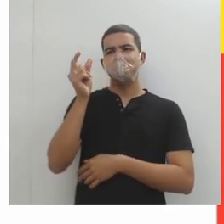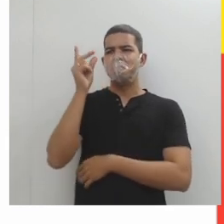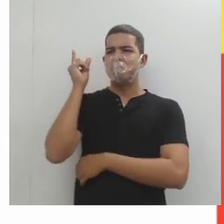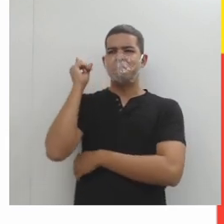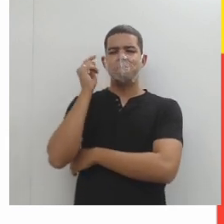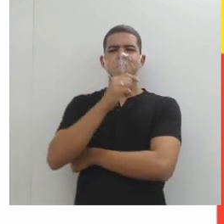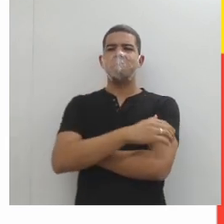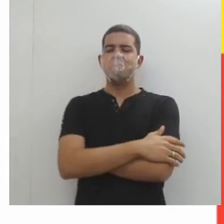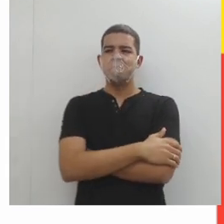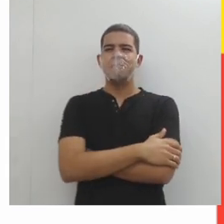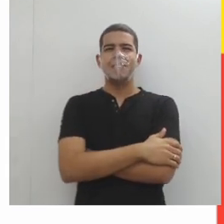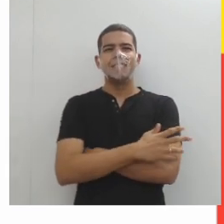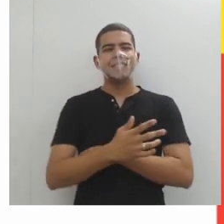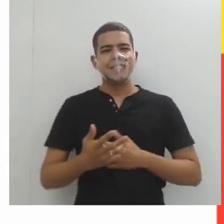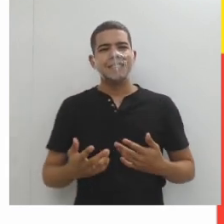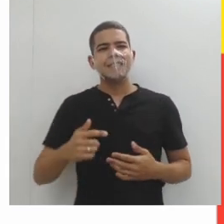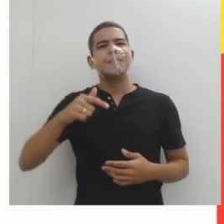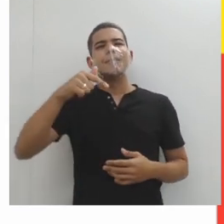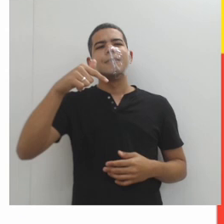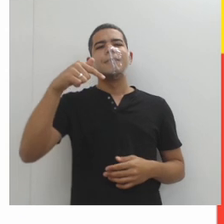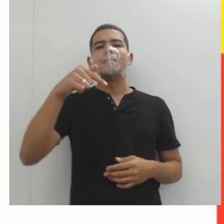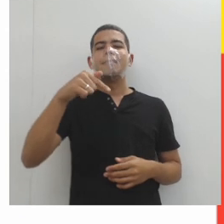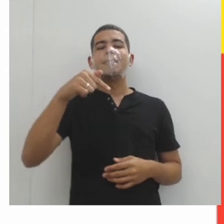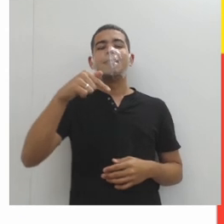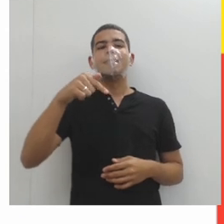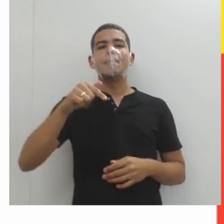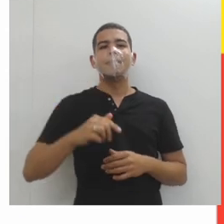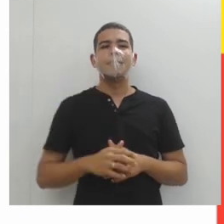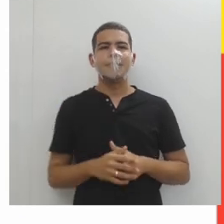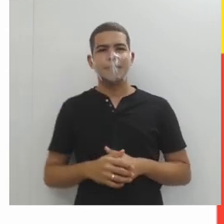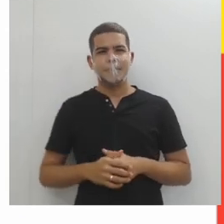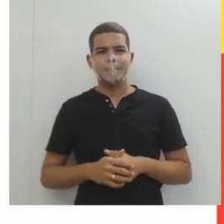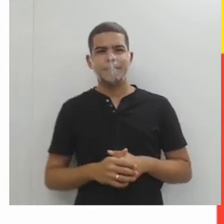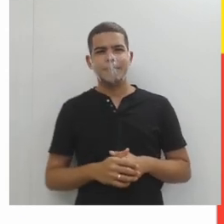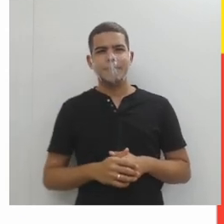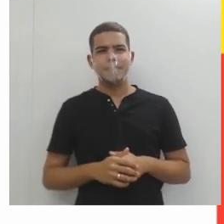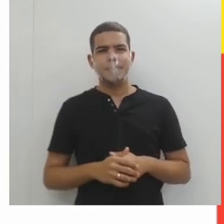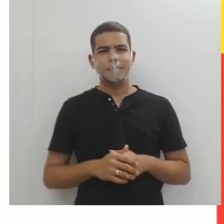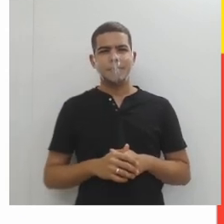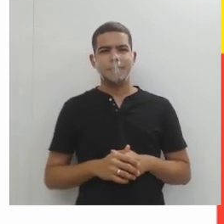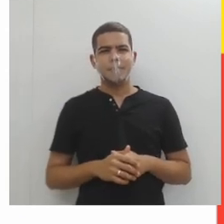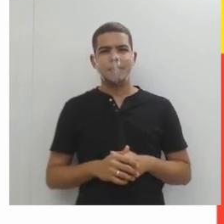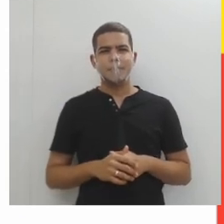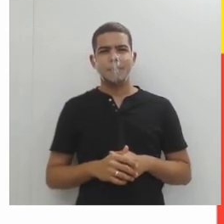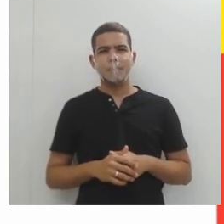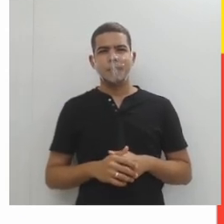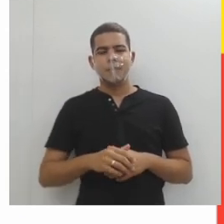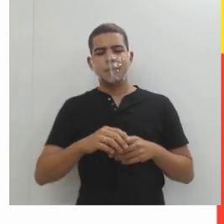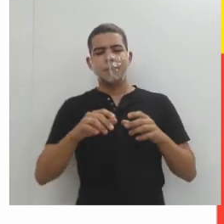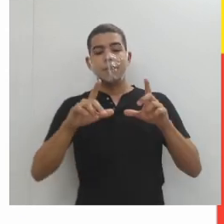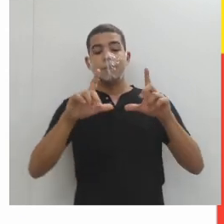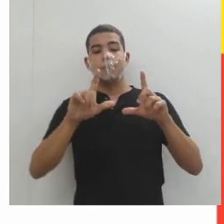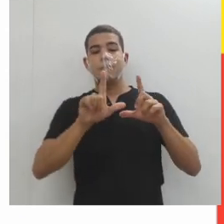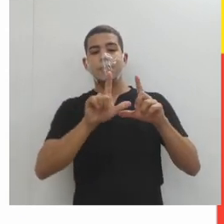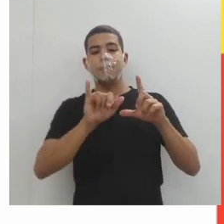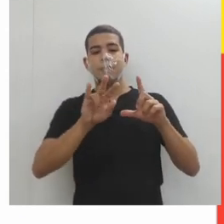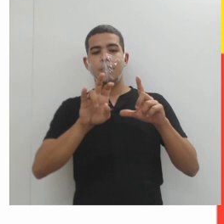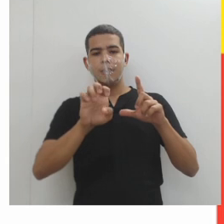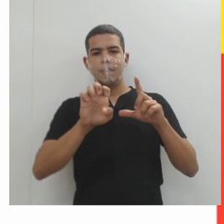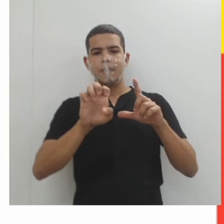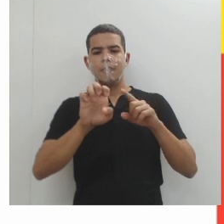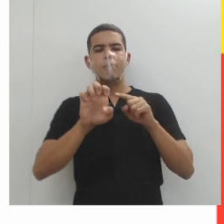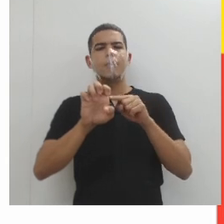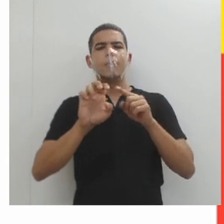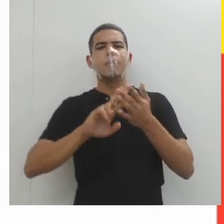7. A gente tem Susan, espaço, in Greece. Entre parênteses, a gente tem o verbo live, que é o verbo morar ou